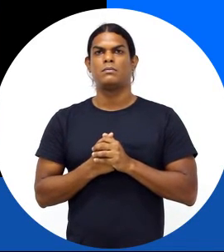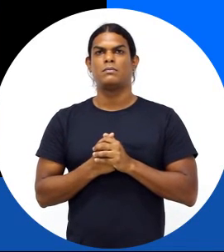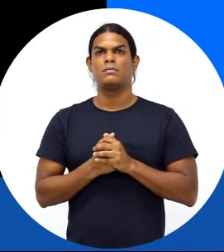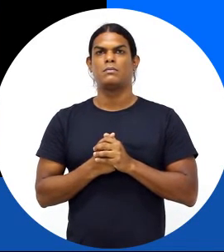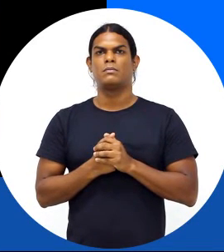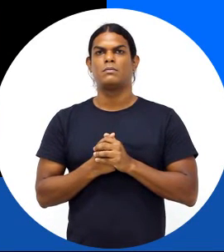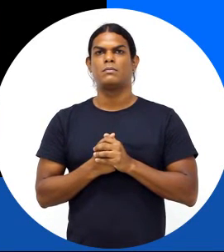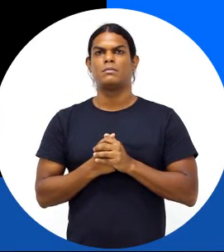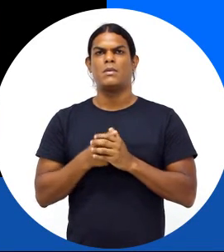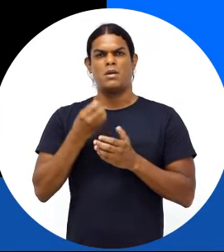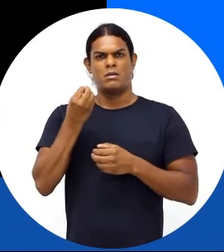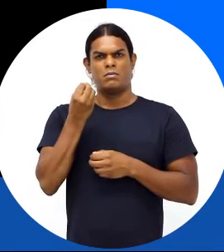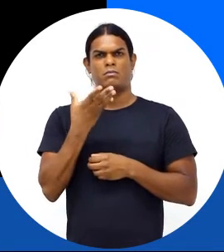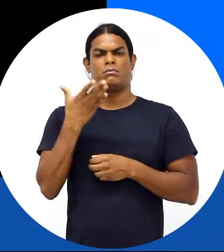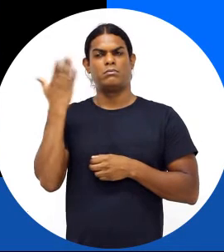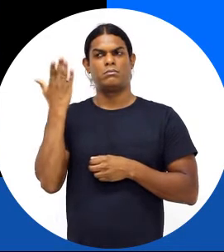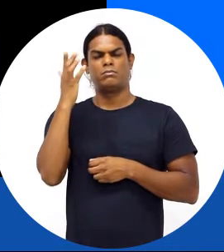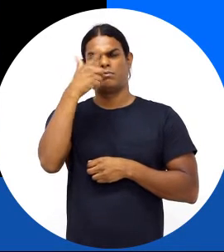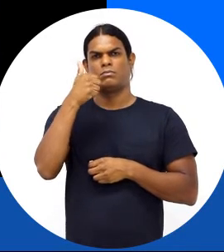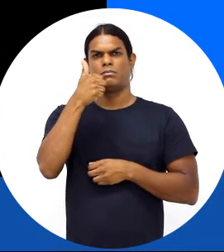Não é uma boa obra?